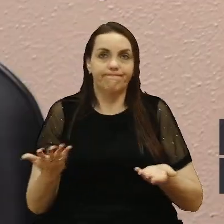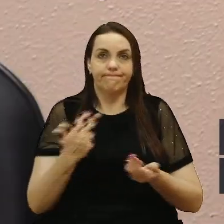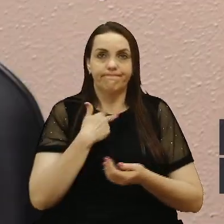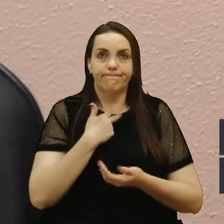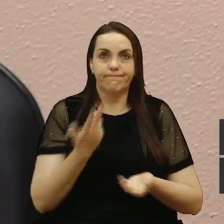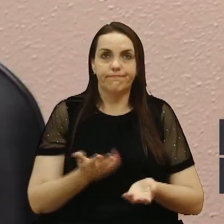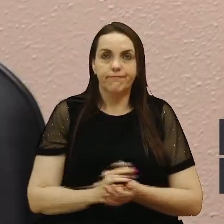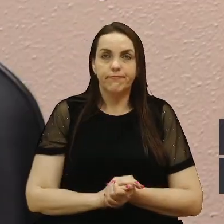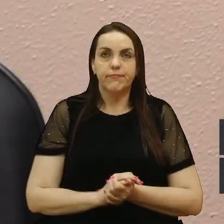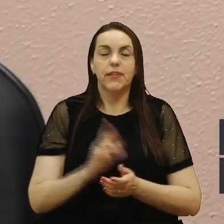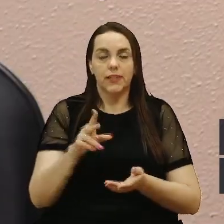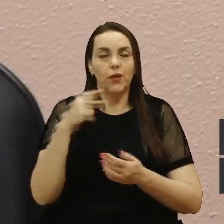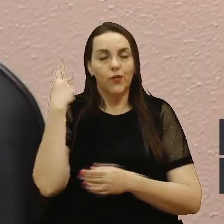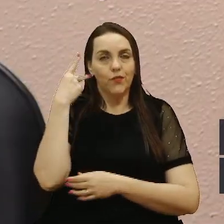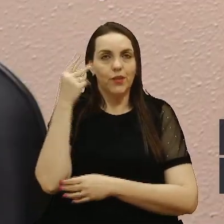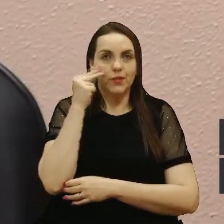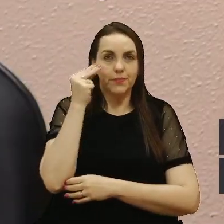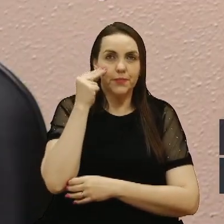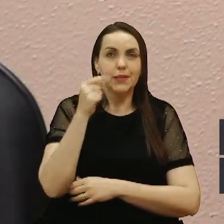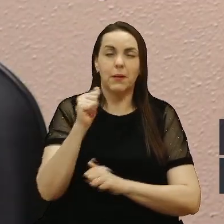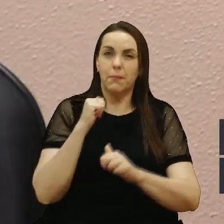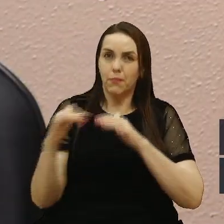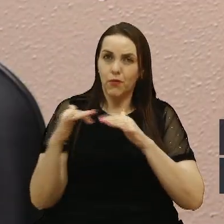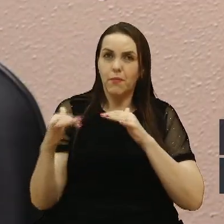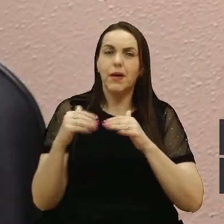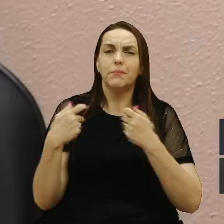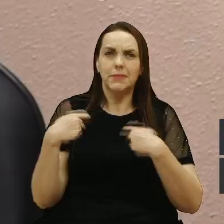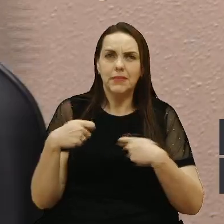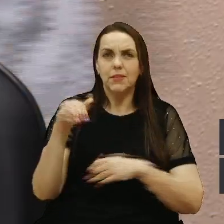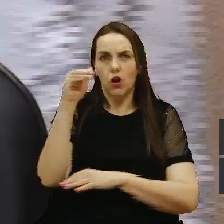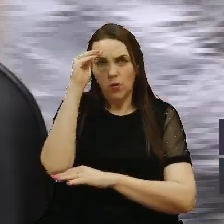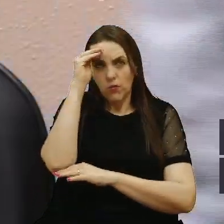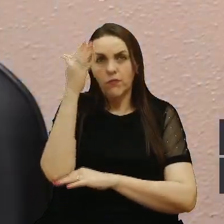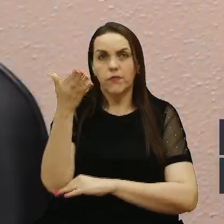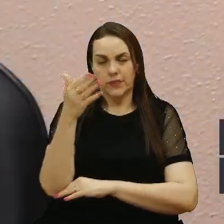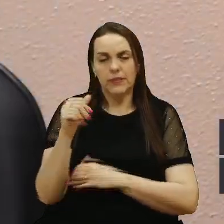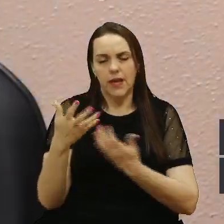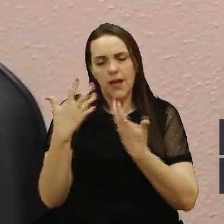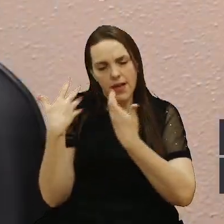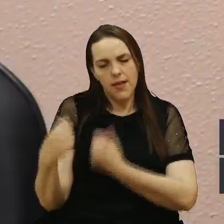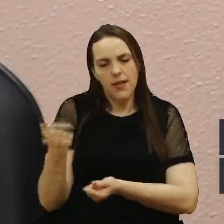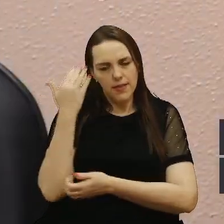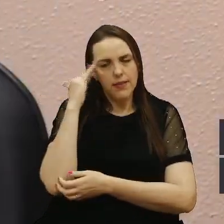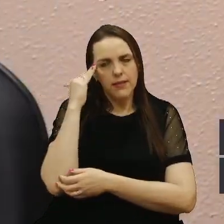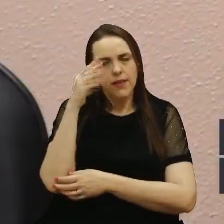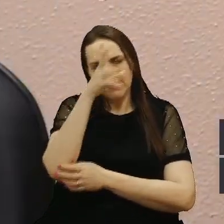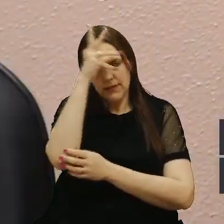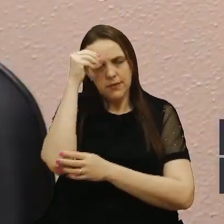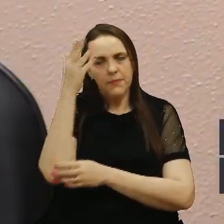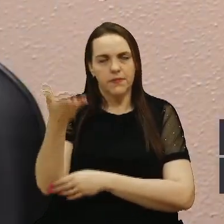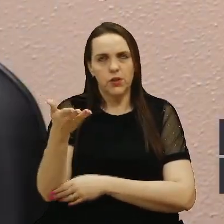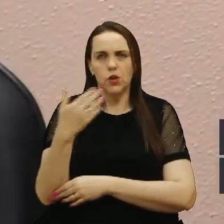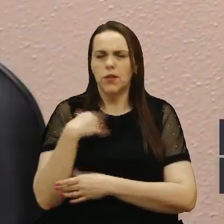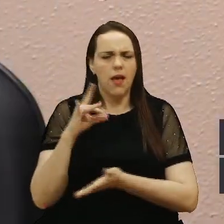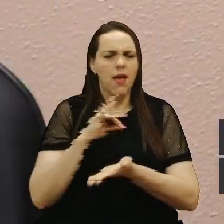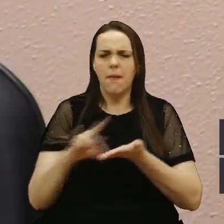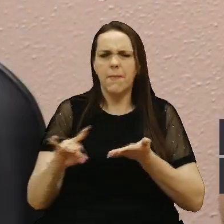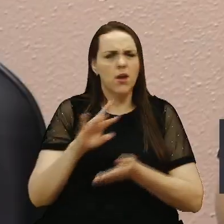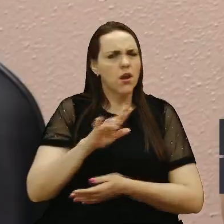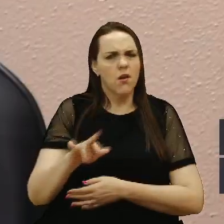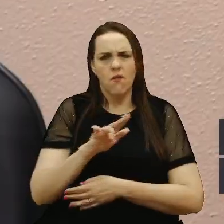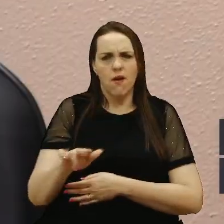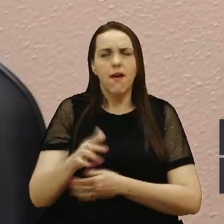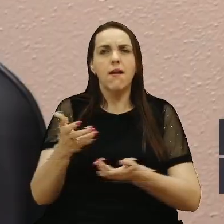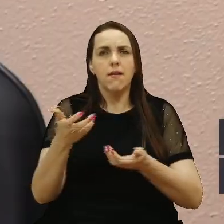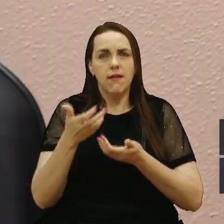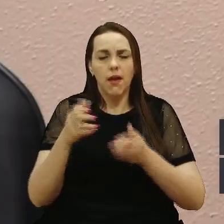Portanto, vereador Libardi, que os seus movimentos sejam ouvidos, considerados pelo Executivo e que compreendam que aqui não somos inimigos e que, sim, nós